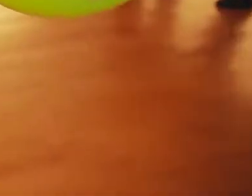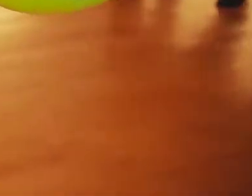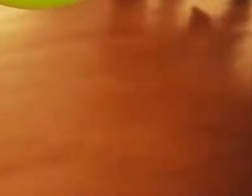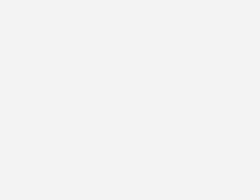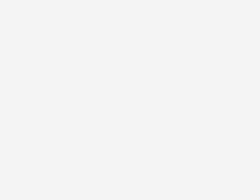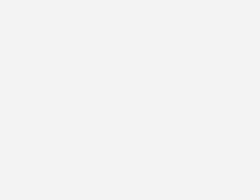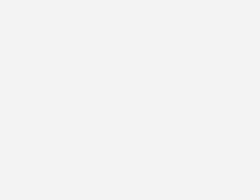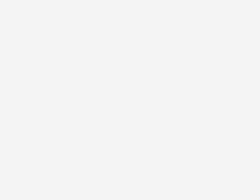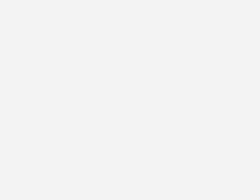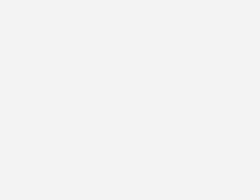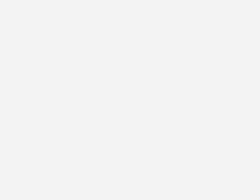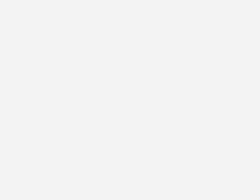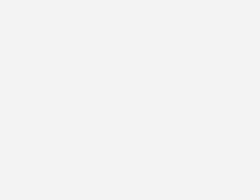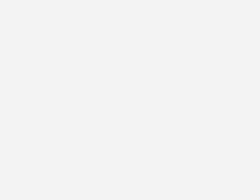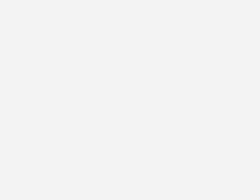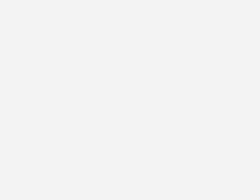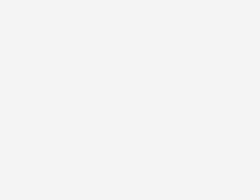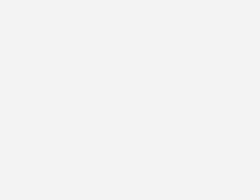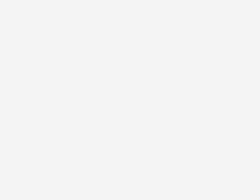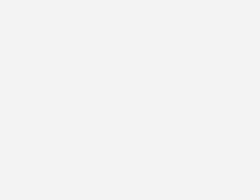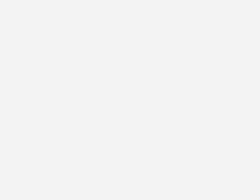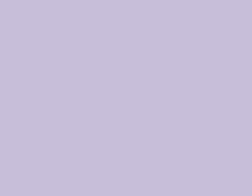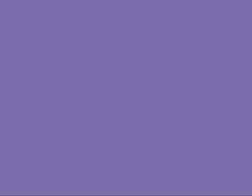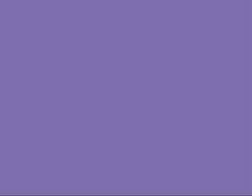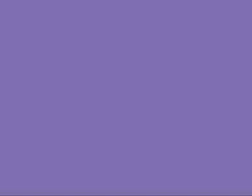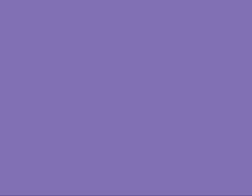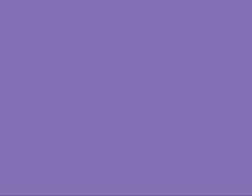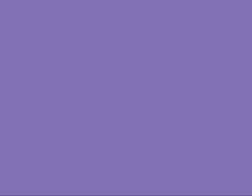Sulgás, viva com essa energia.